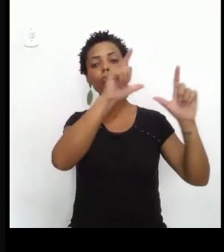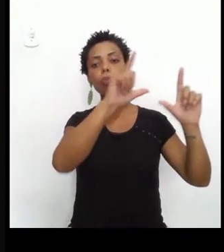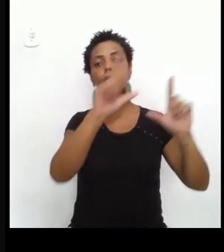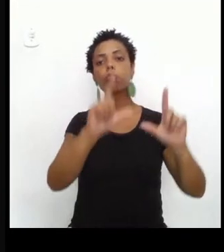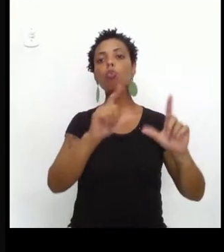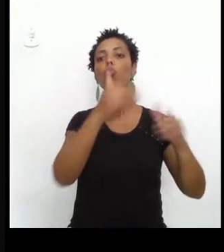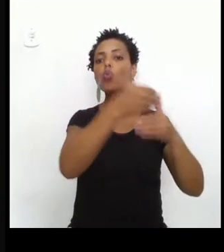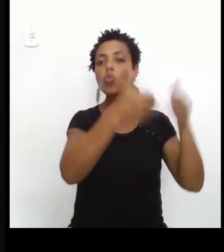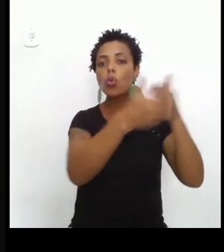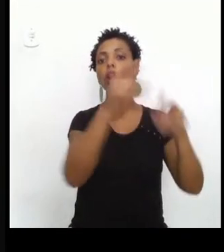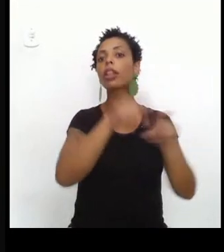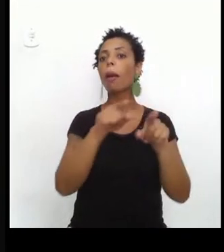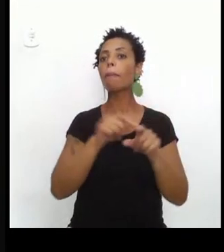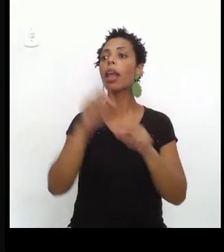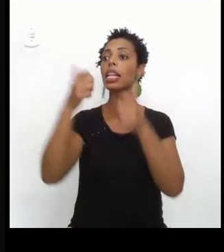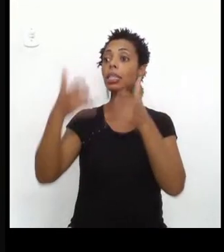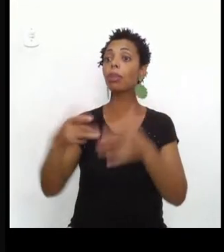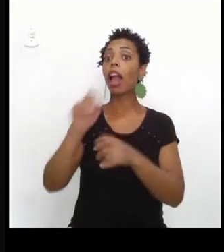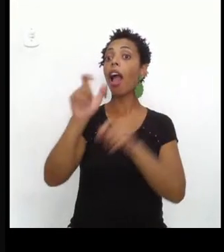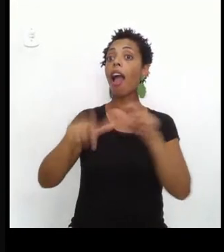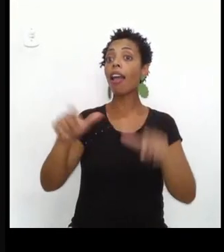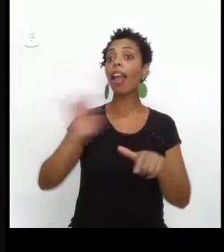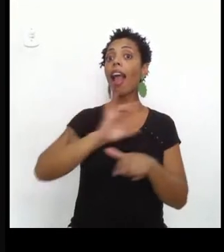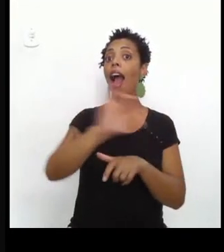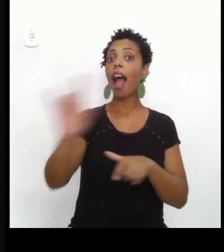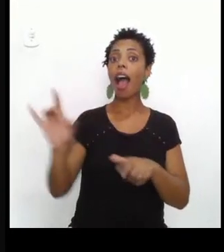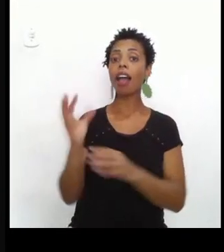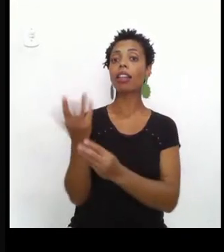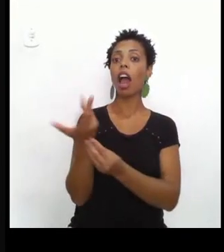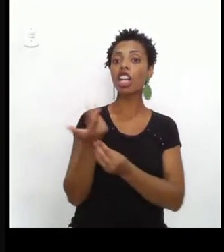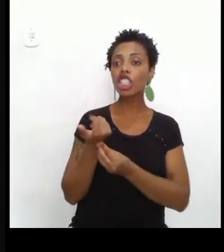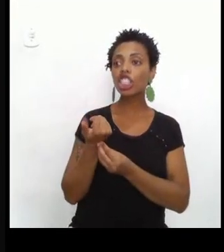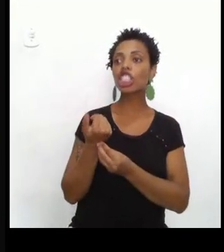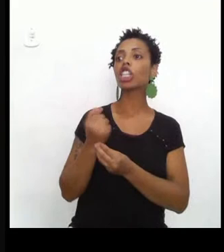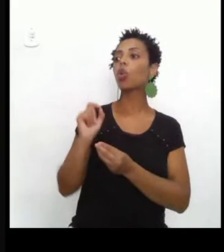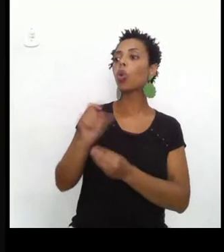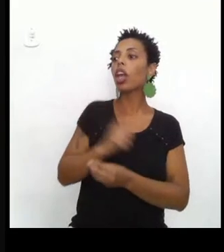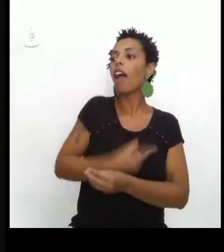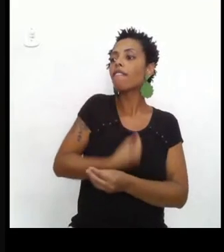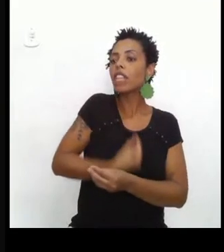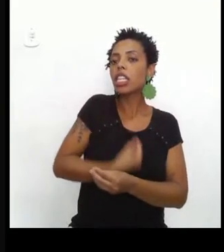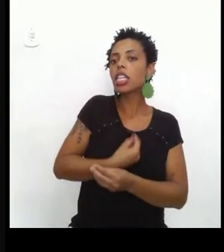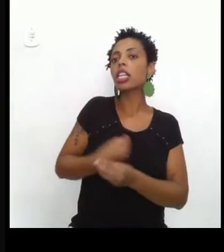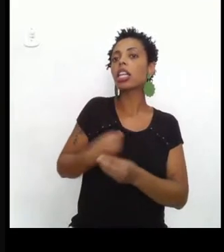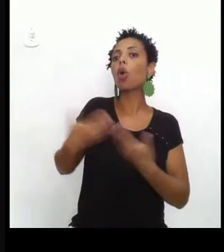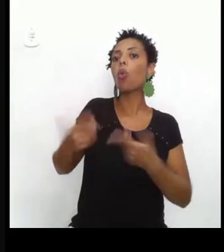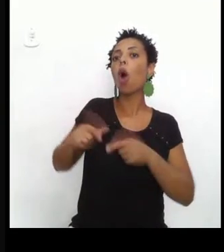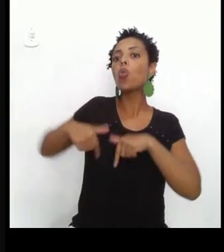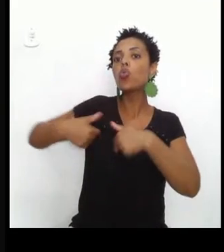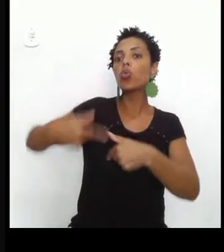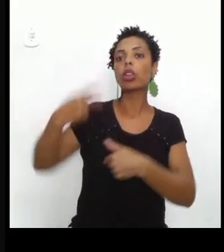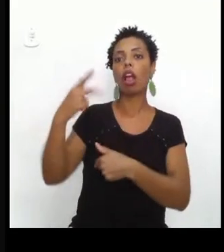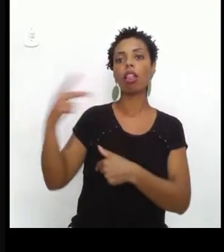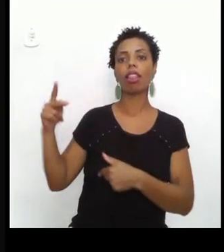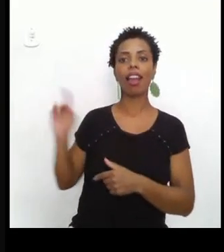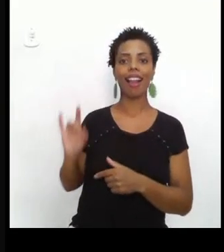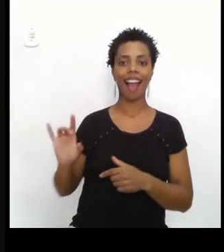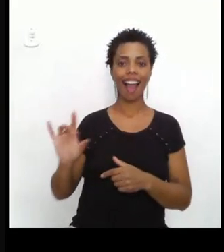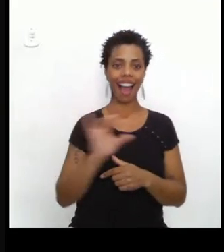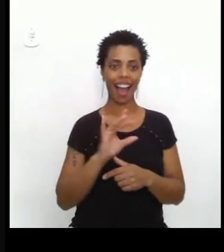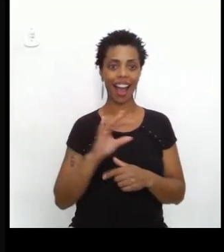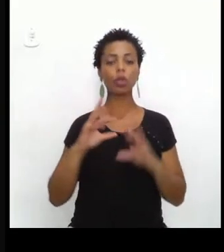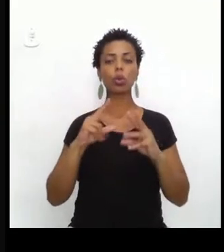telhado o único recurso não estão certo deve regularizar e desses aprender na